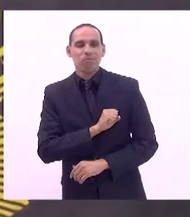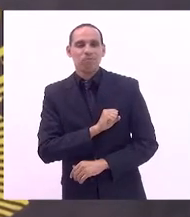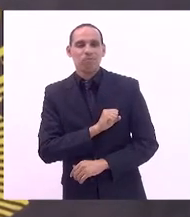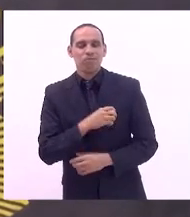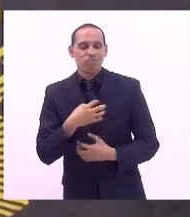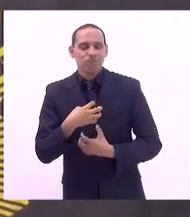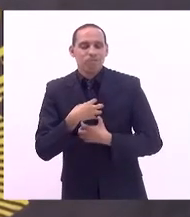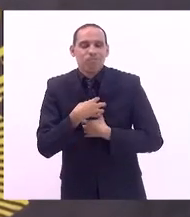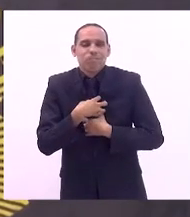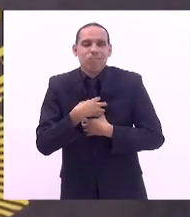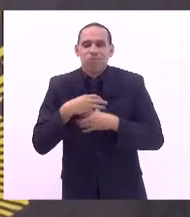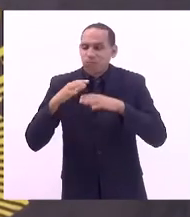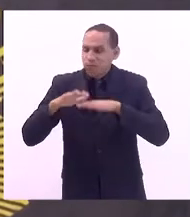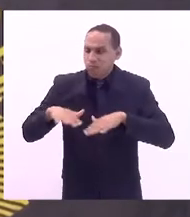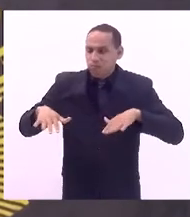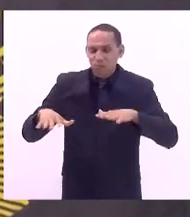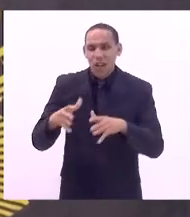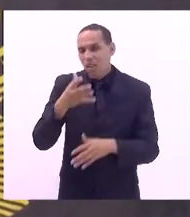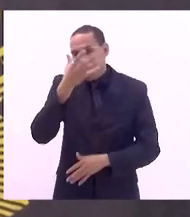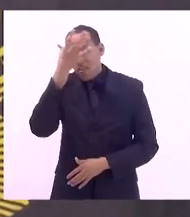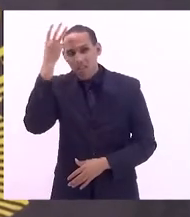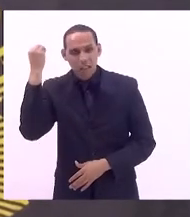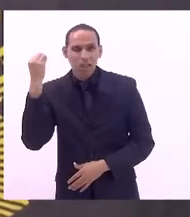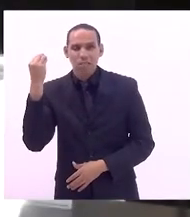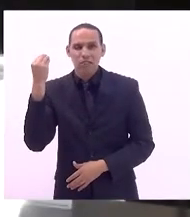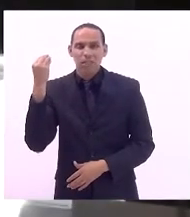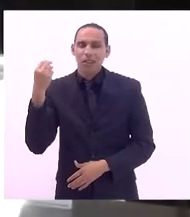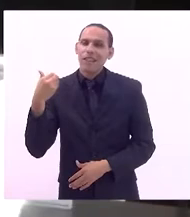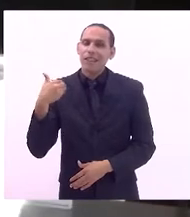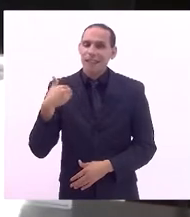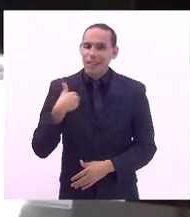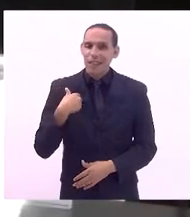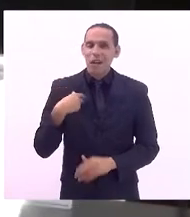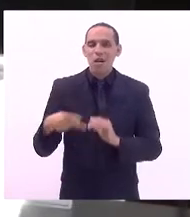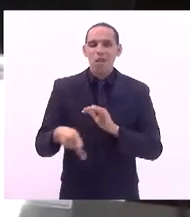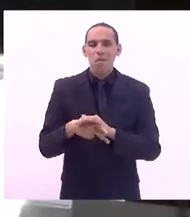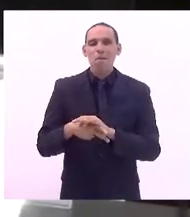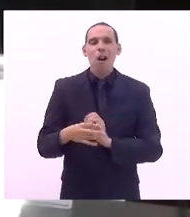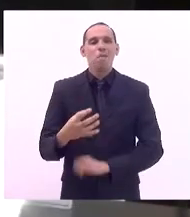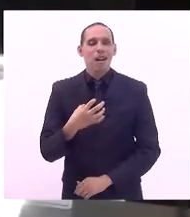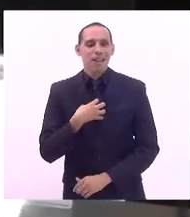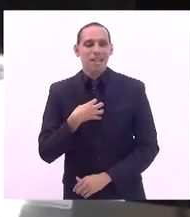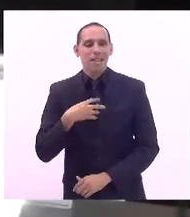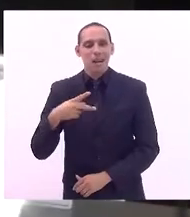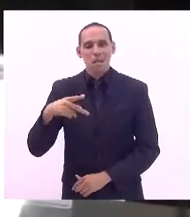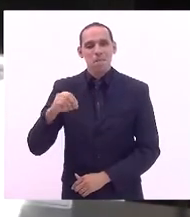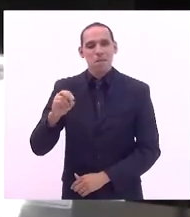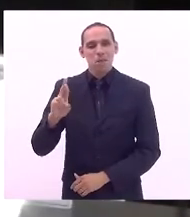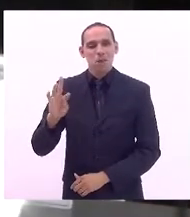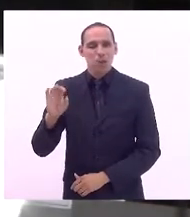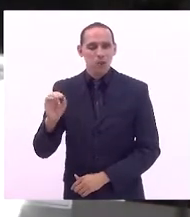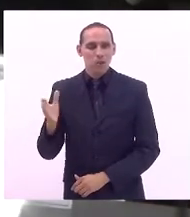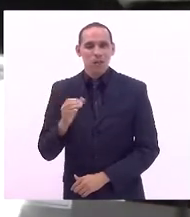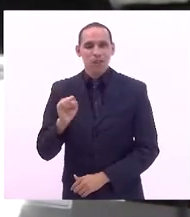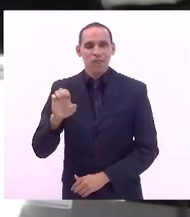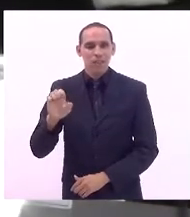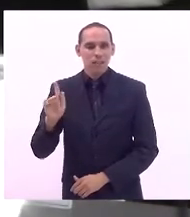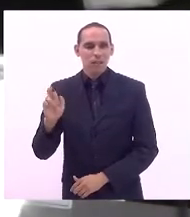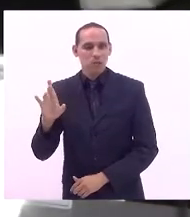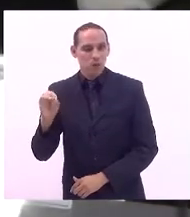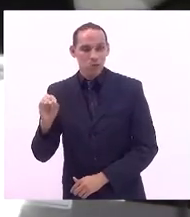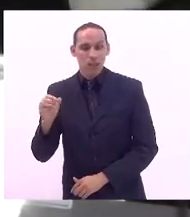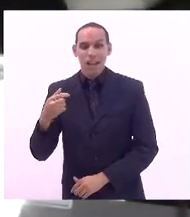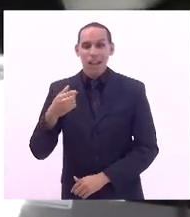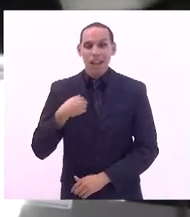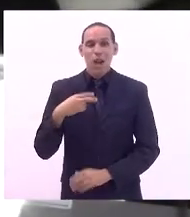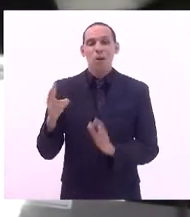Muitos já tem esquecido esse sentimento eu venho do sul de Porto Seguro Bahia sou da etnia pataxó